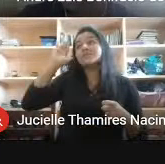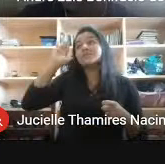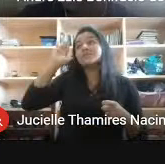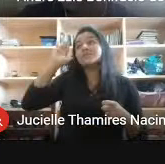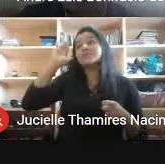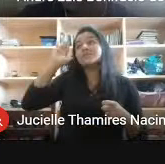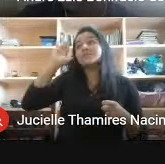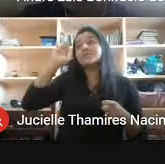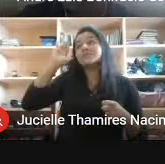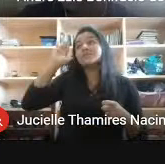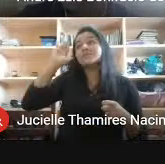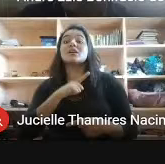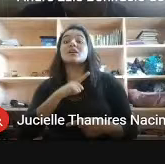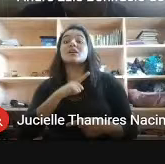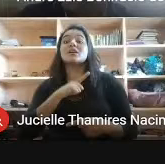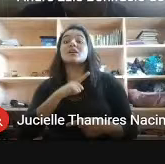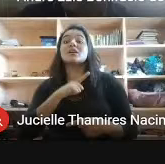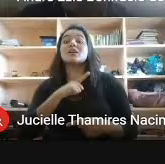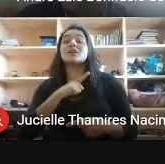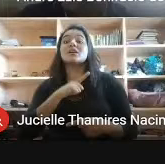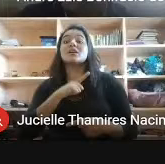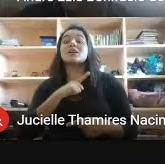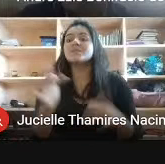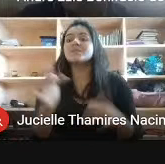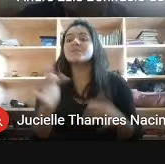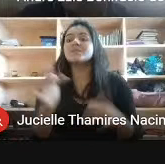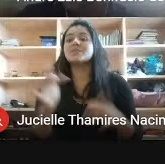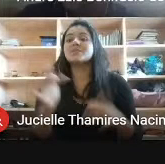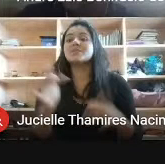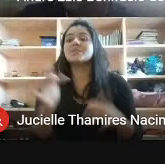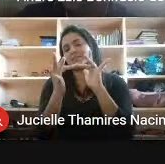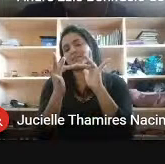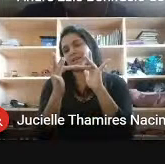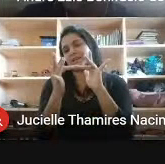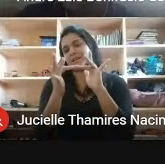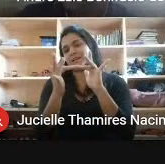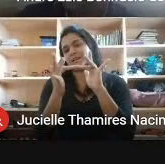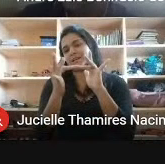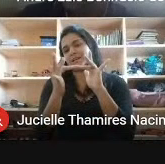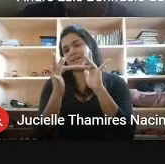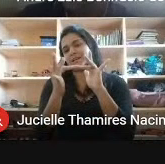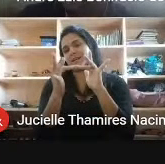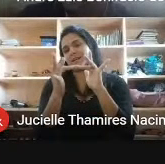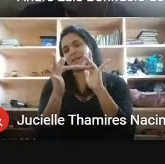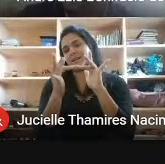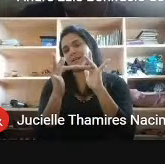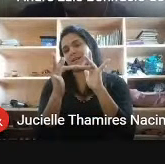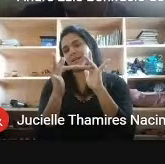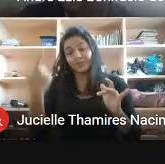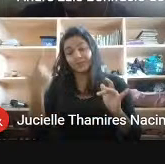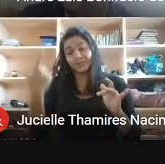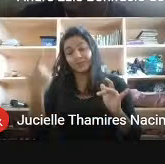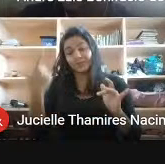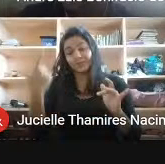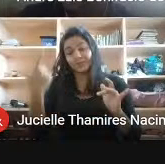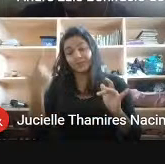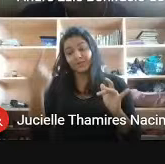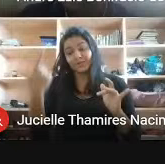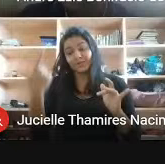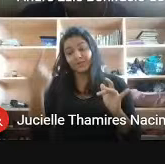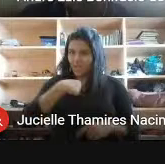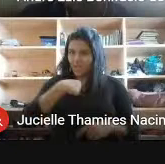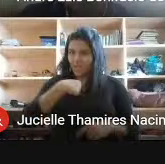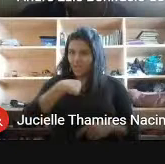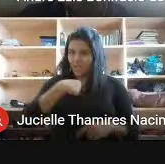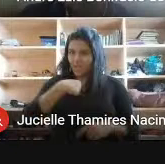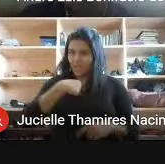penicilina para tratar uma gestante. Então, assim, eu, enquanto enfermeira, capacitando médicos,